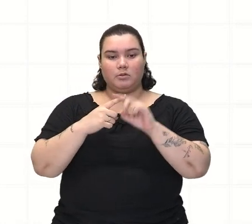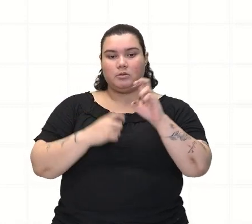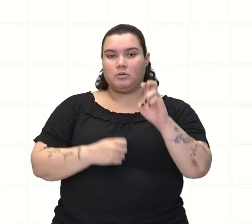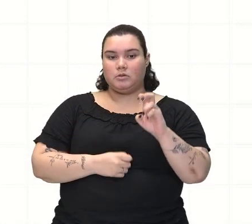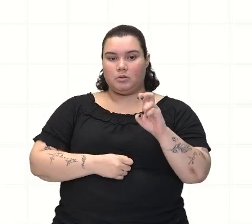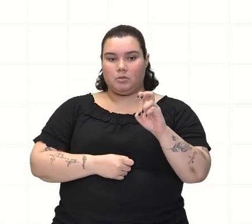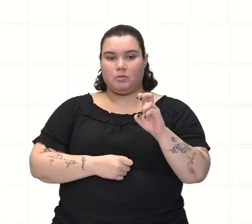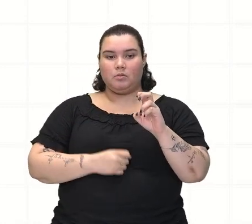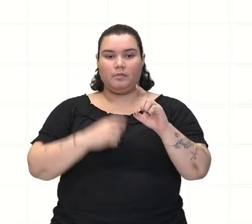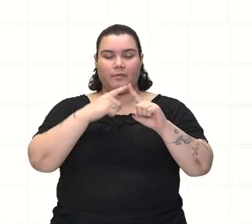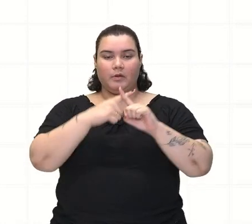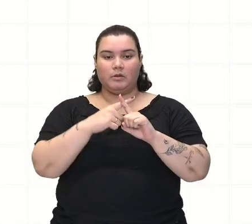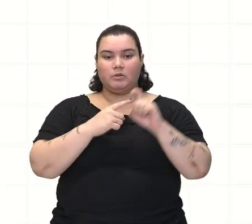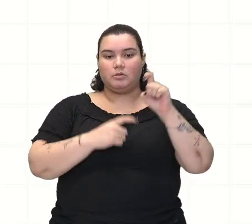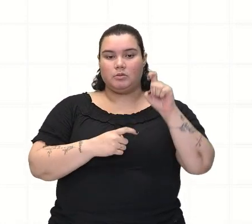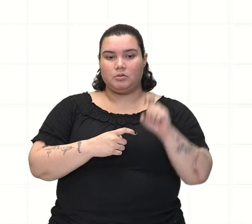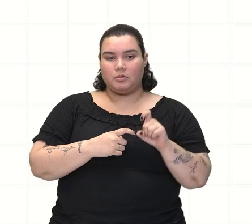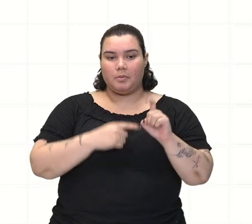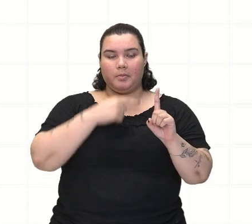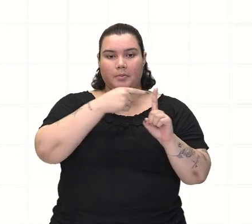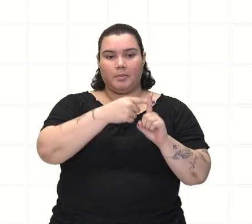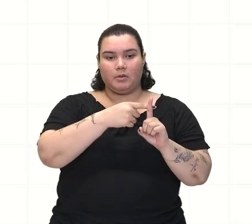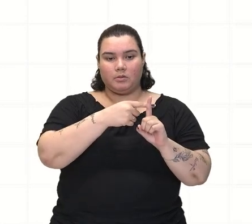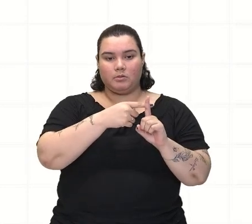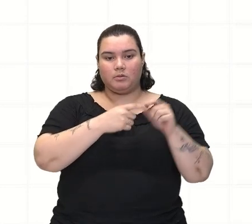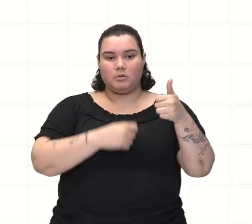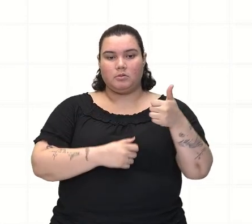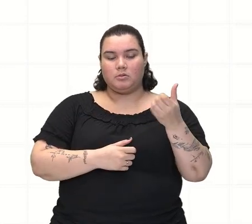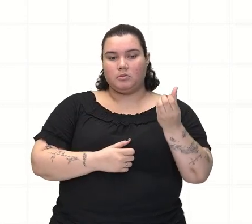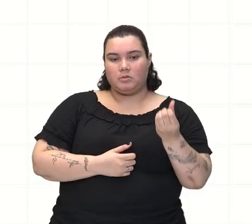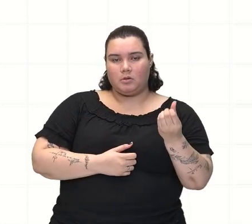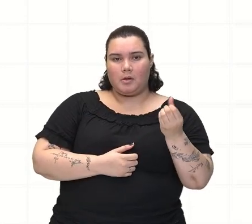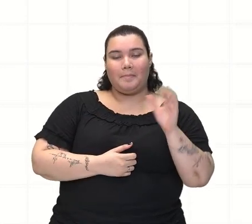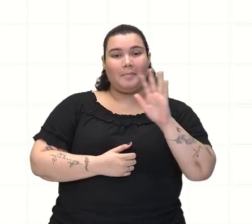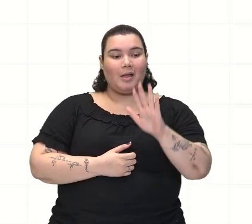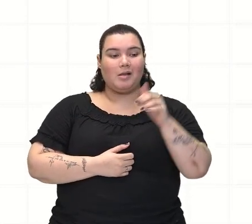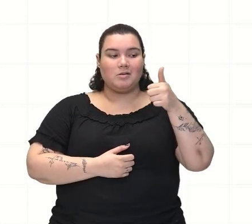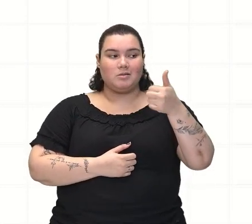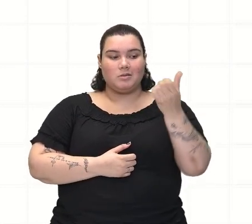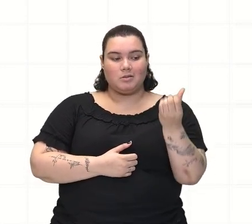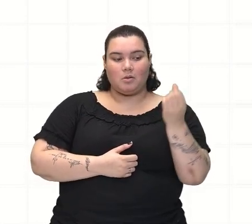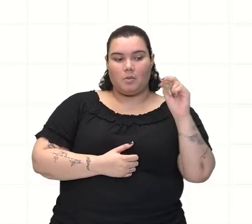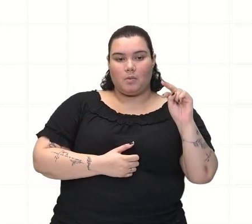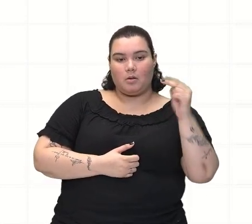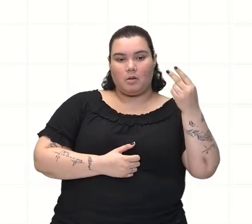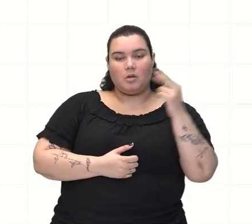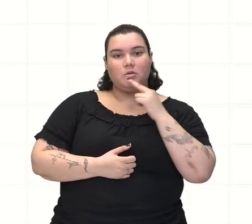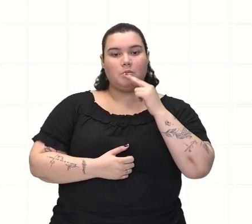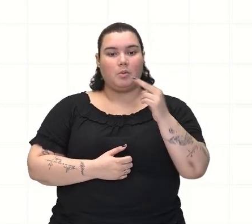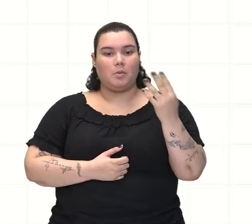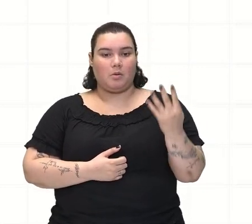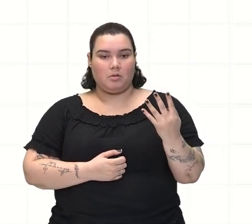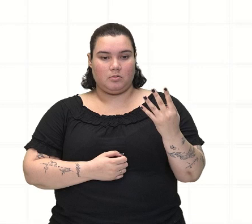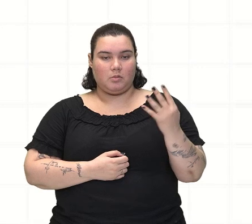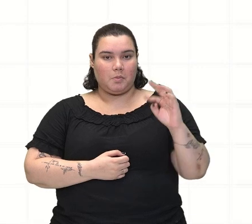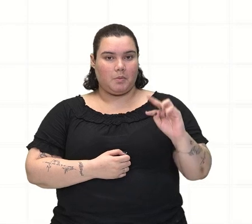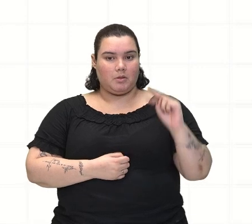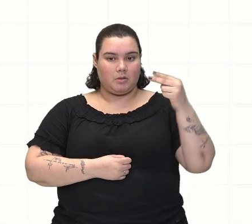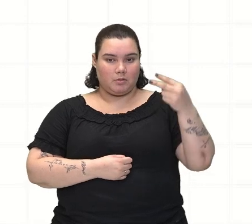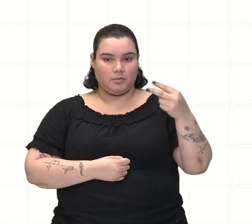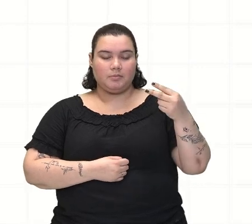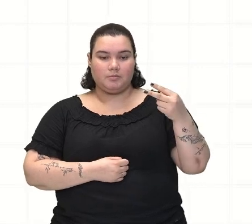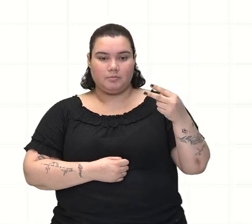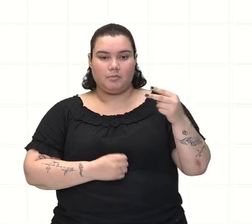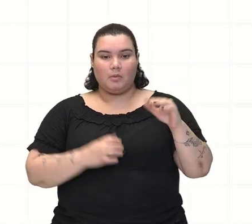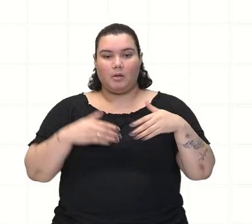5 vezes x mais 16. Só que 16 ao quadrado é 4 ao quadrado.